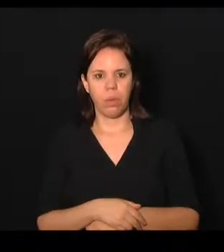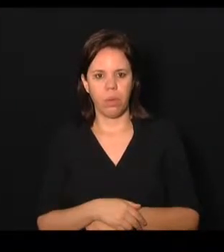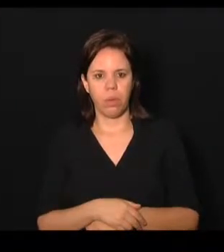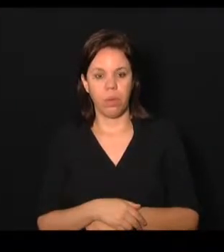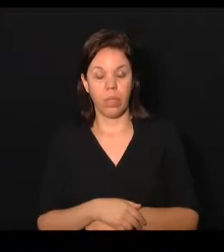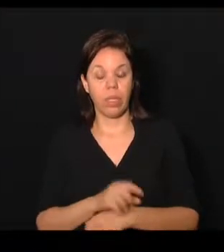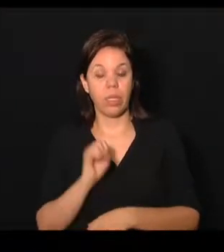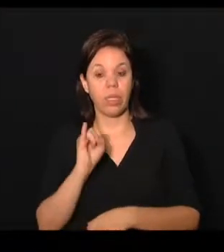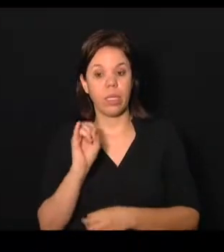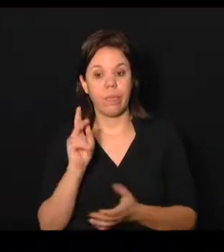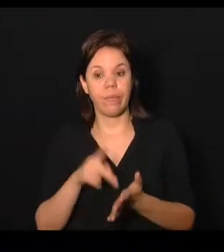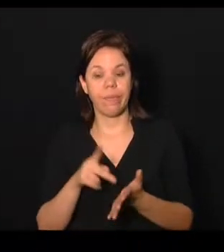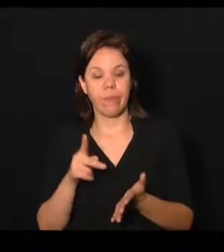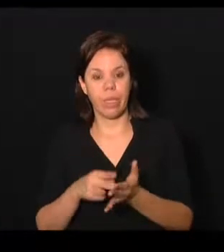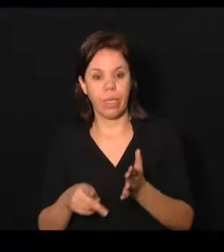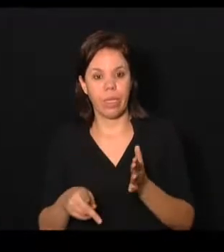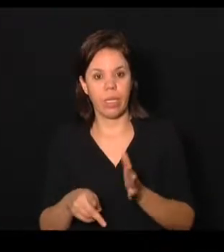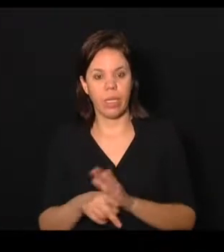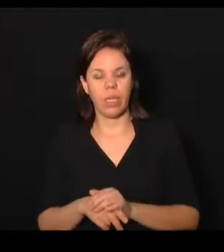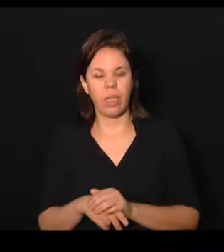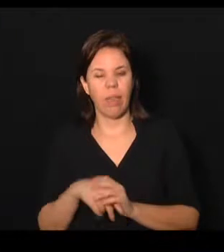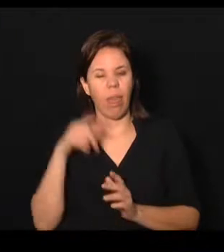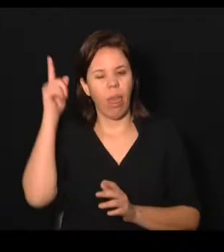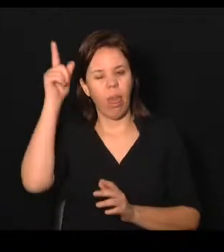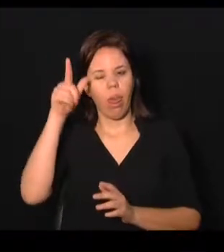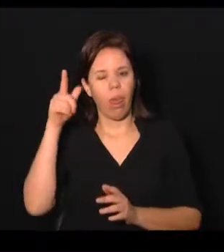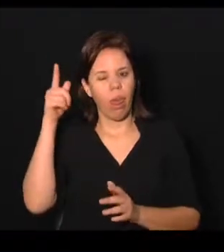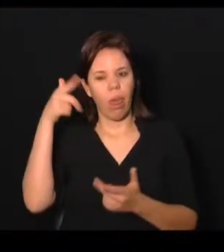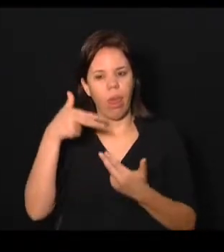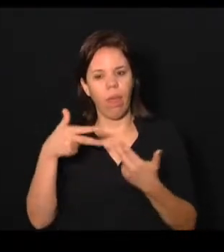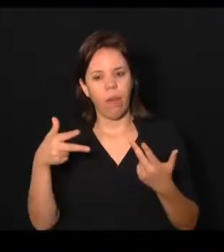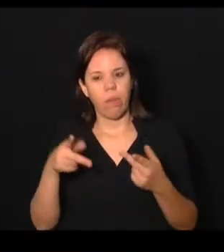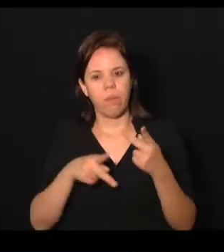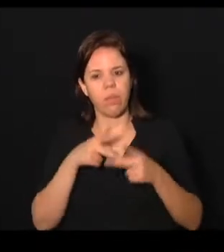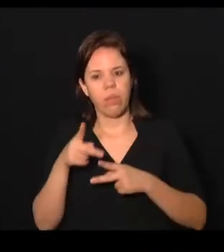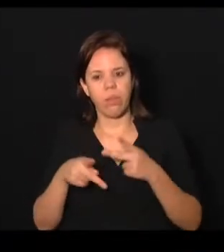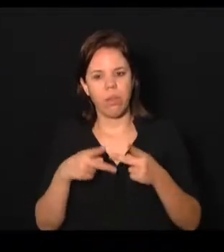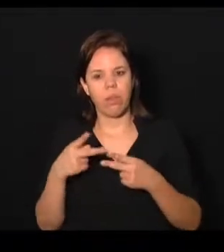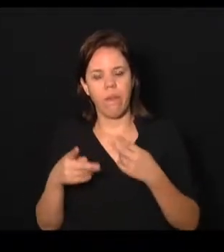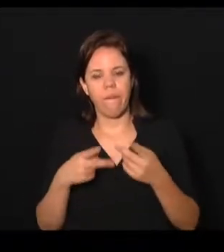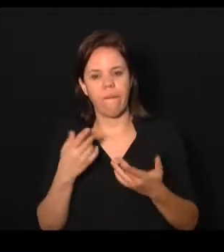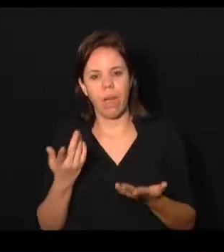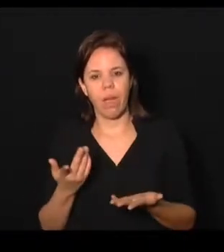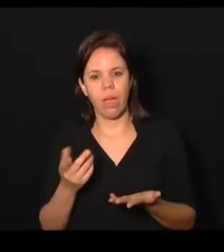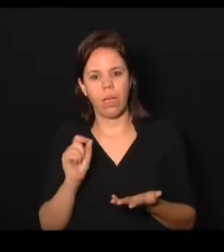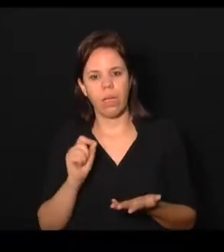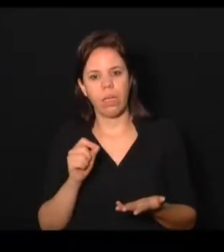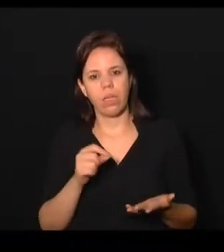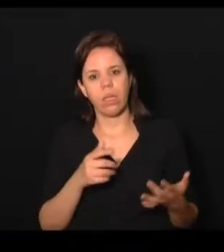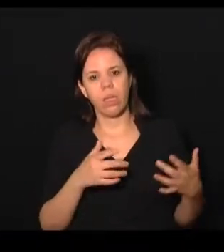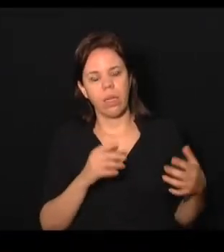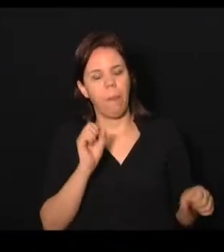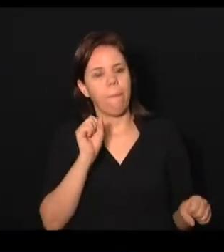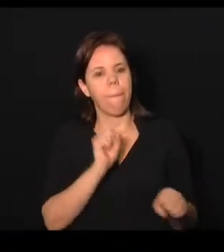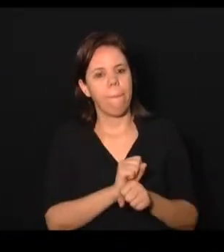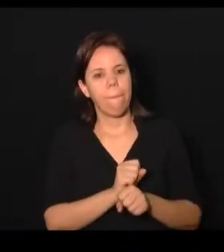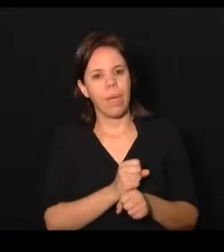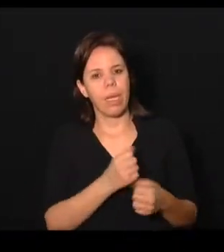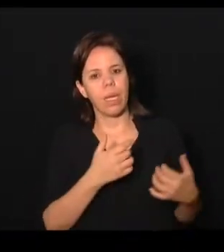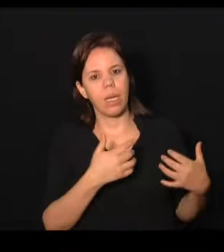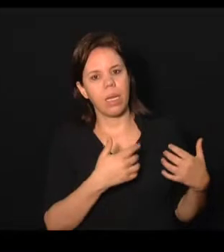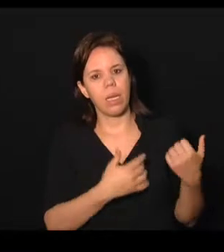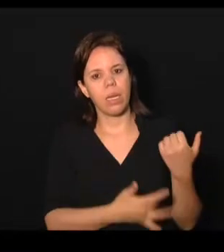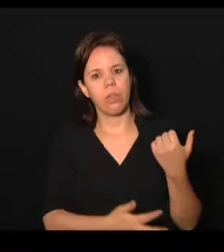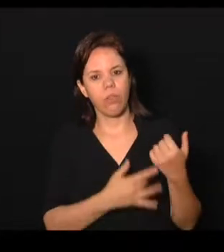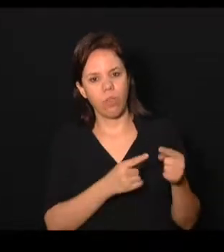Se é verdade uma lenda urbana que diz que quem para de doar sangue